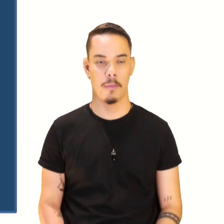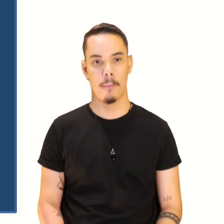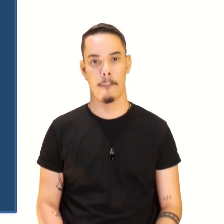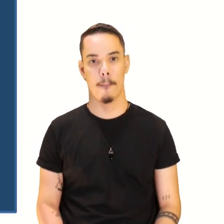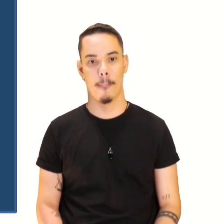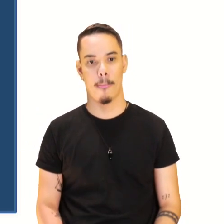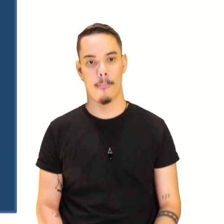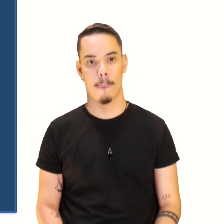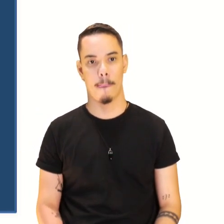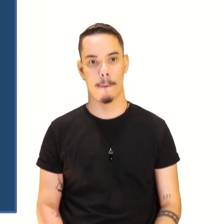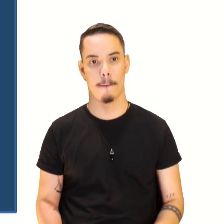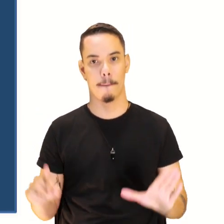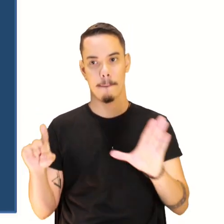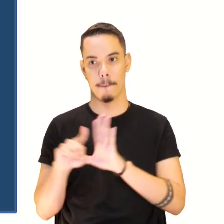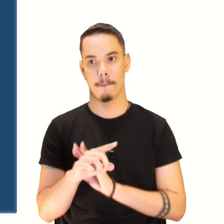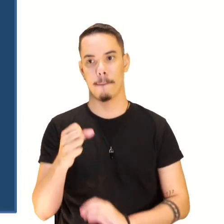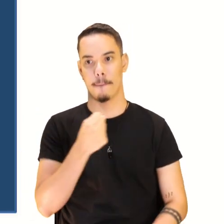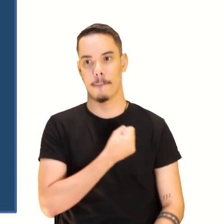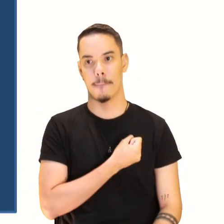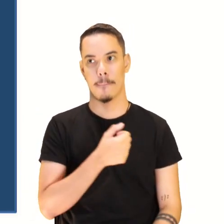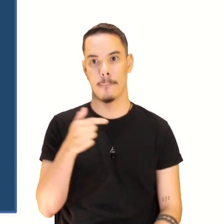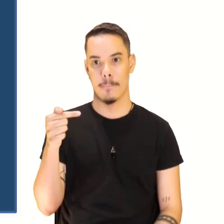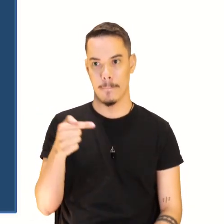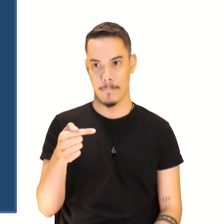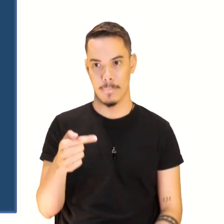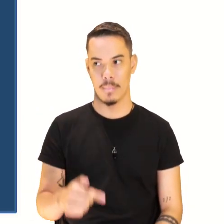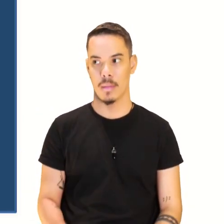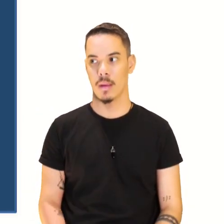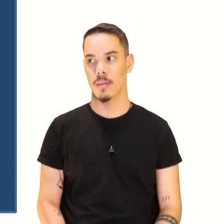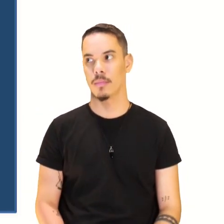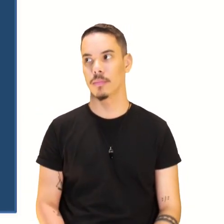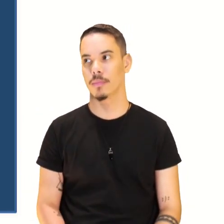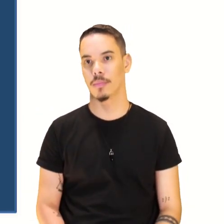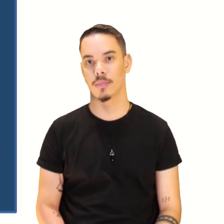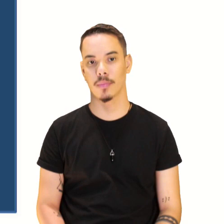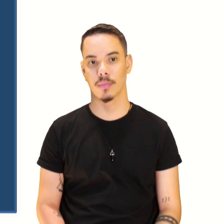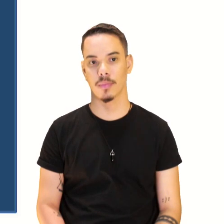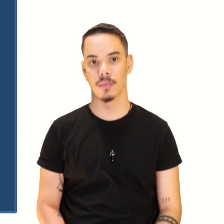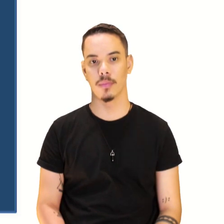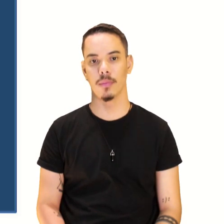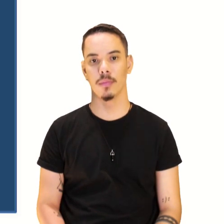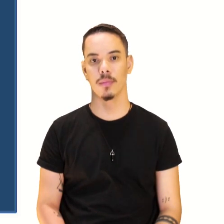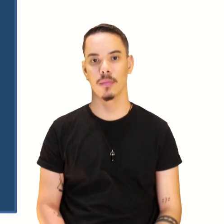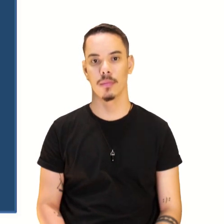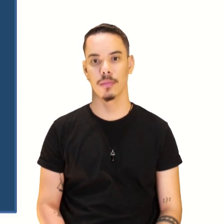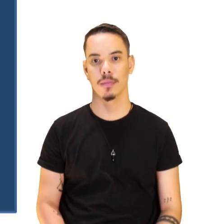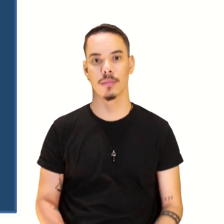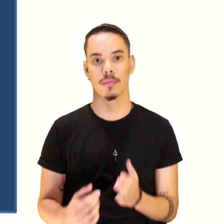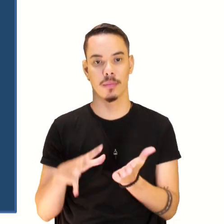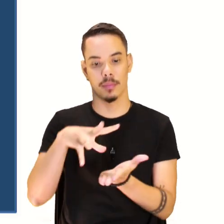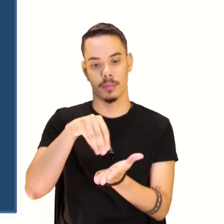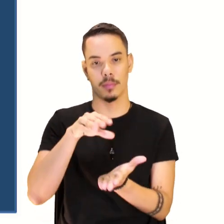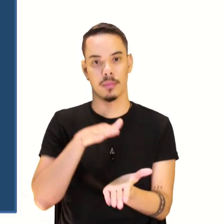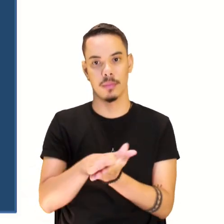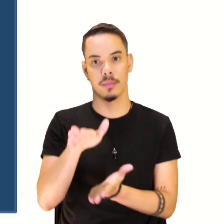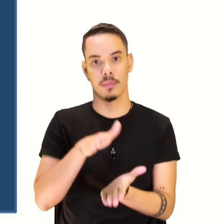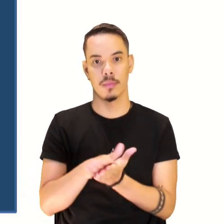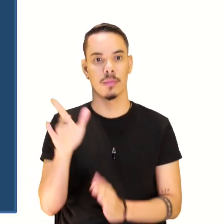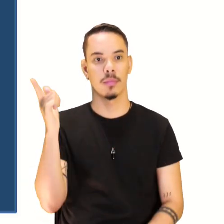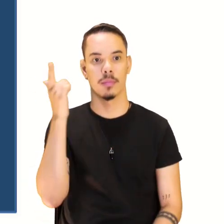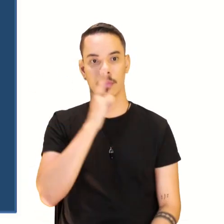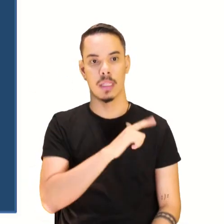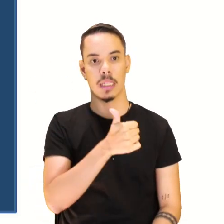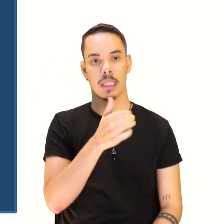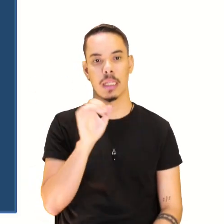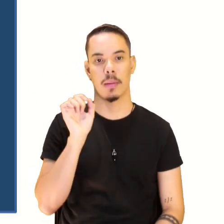pergunta de número 7 vamos lá para finalizar uma máquina copiadora consegue imprimir 10